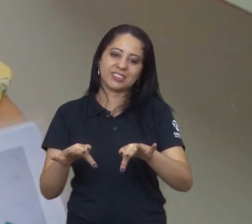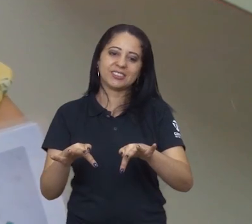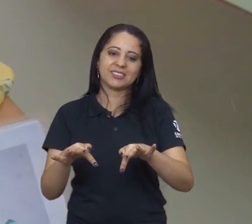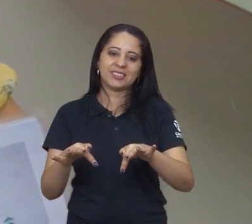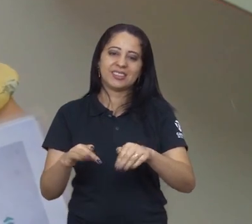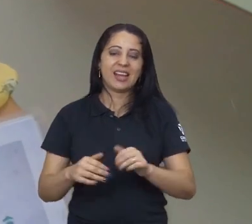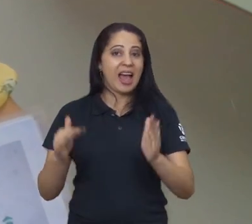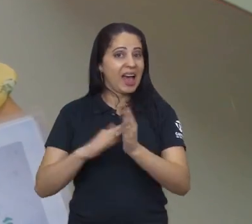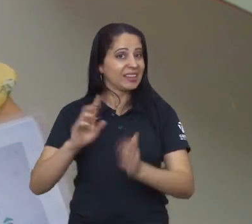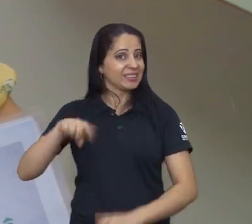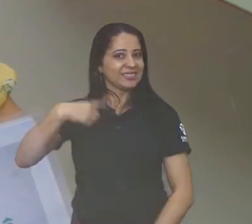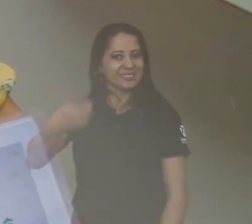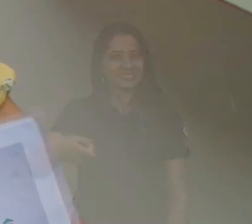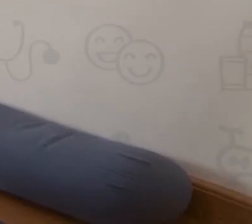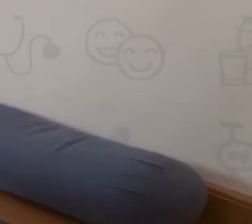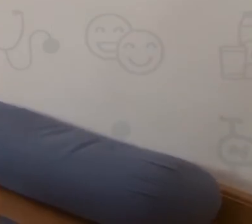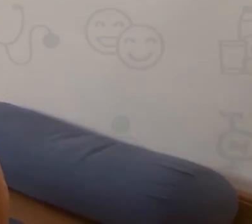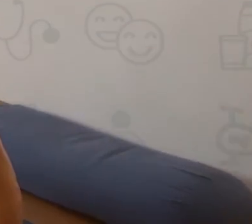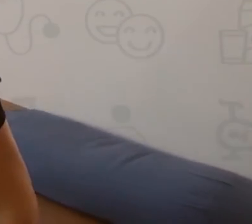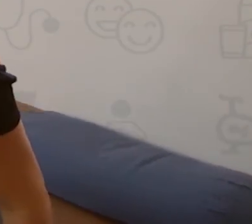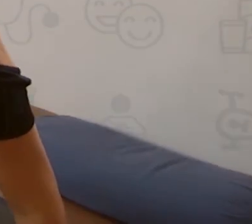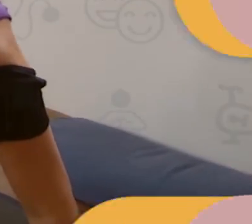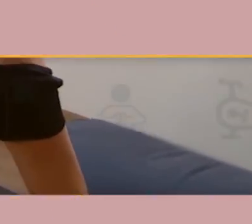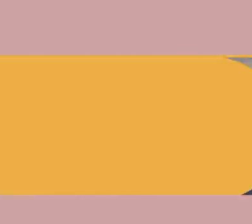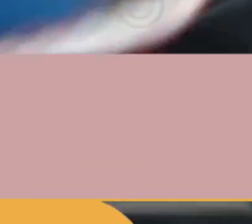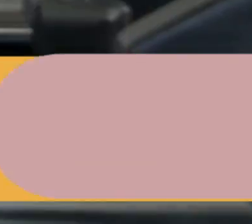fica por aqui até a próxima